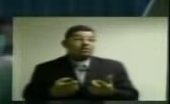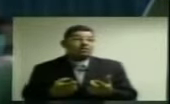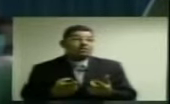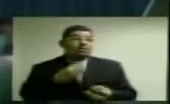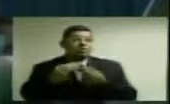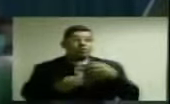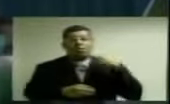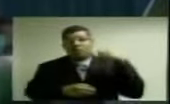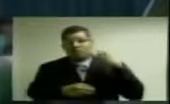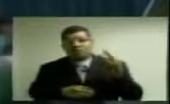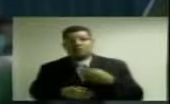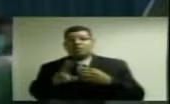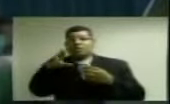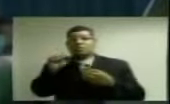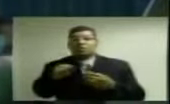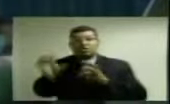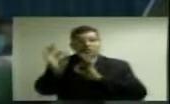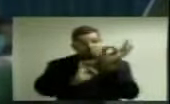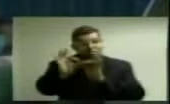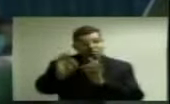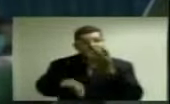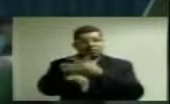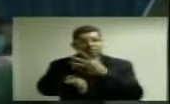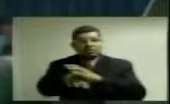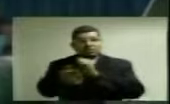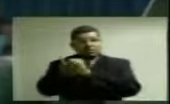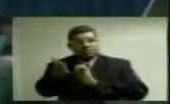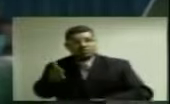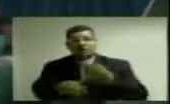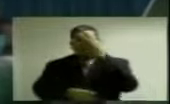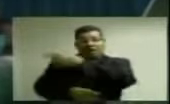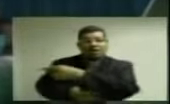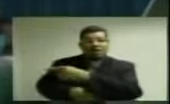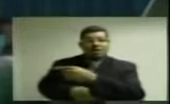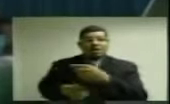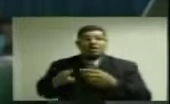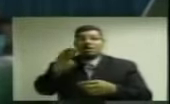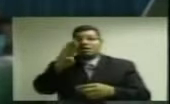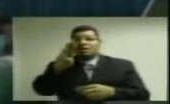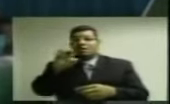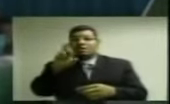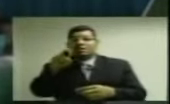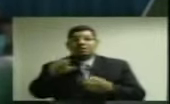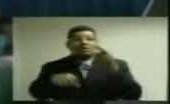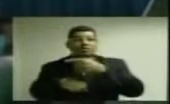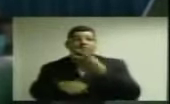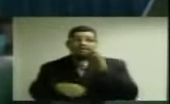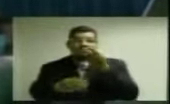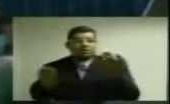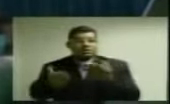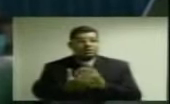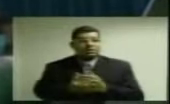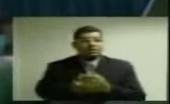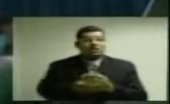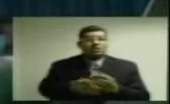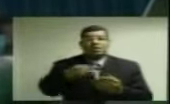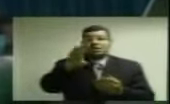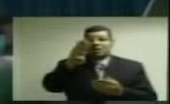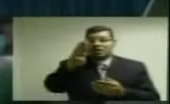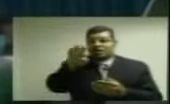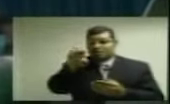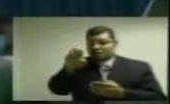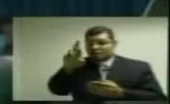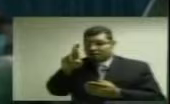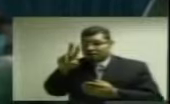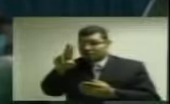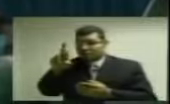mas como advogado nunca planejei exercer minha atividade lá em Beruri. Vossa Excelência formou em Economia